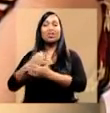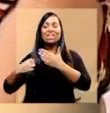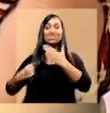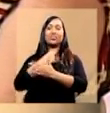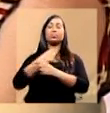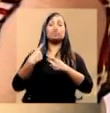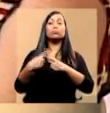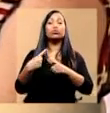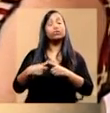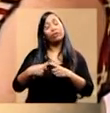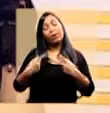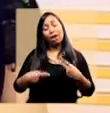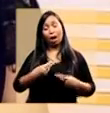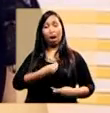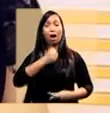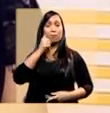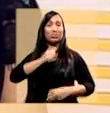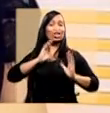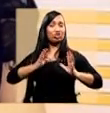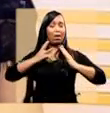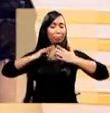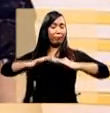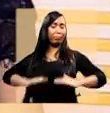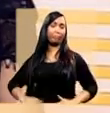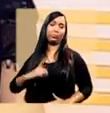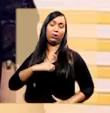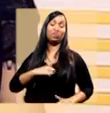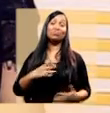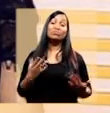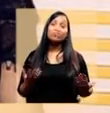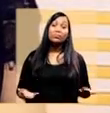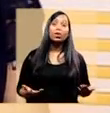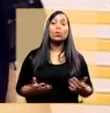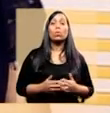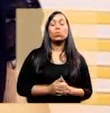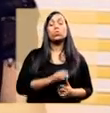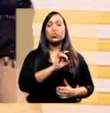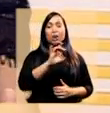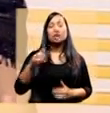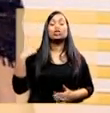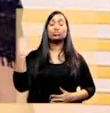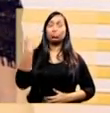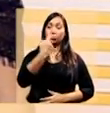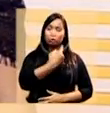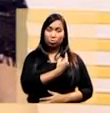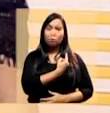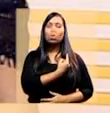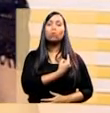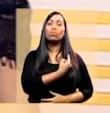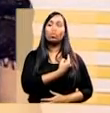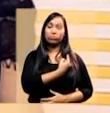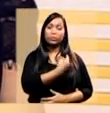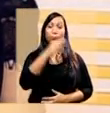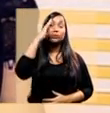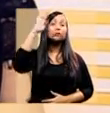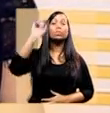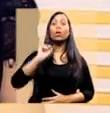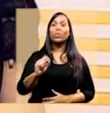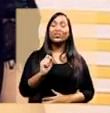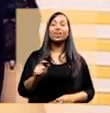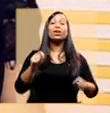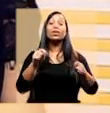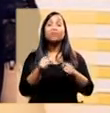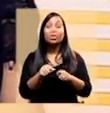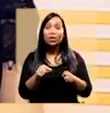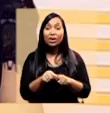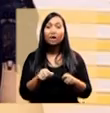debilitada, ela está desconstruída. Então, eu vejo que o papel, né, de cada uma de nós, acima de qualquer coisa,